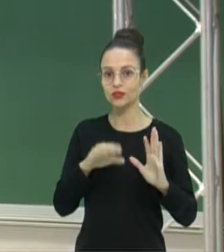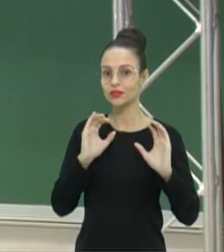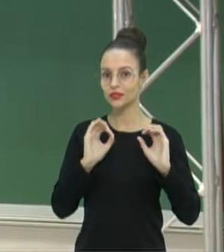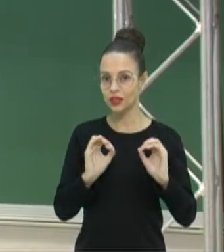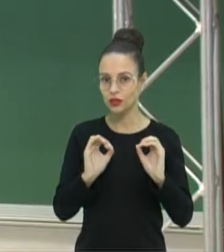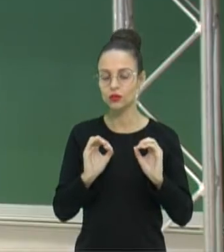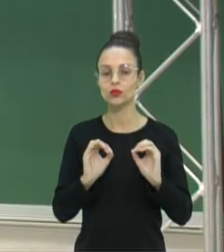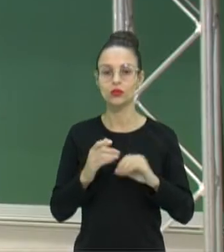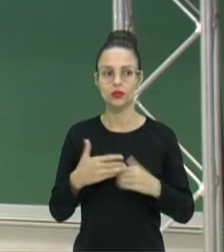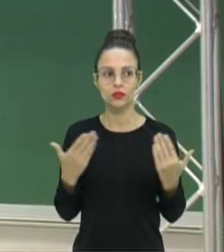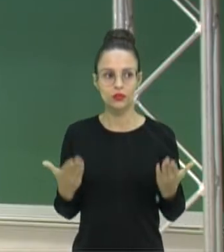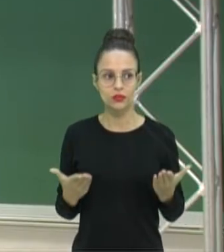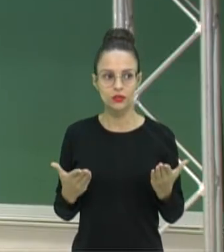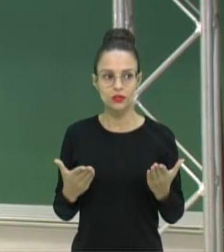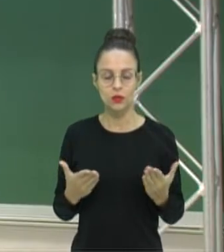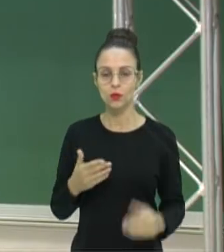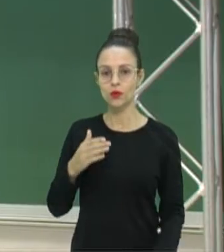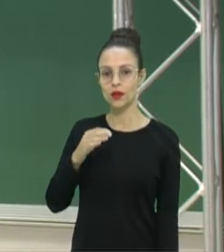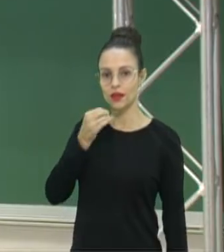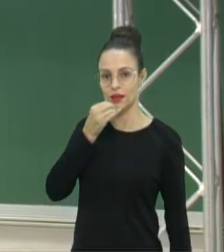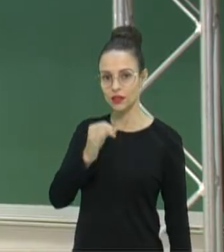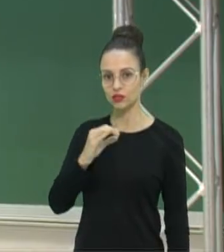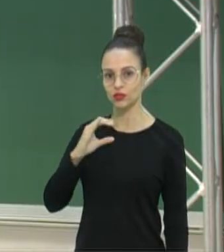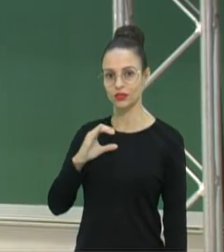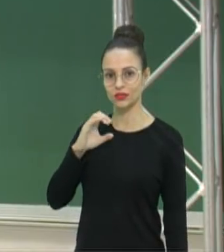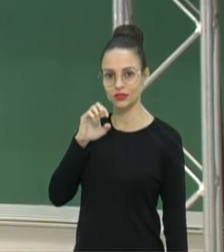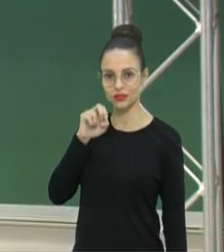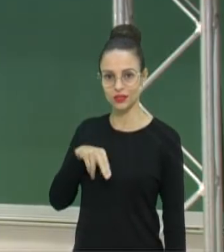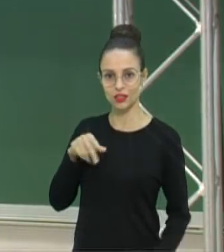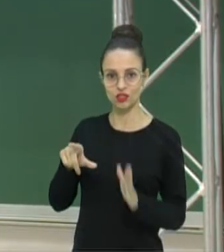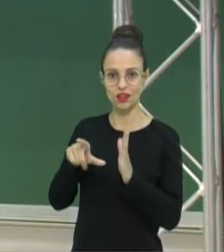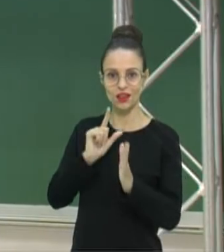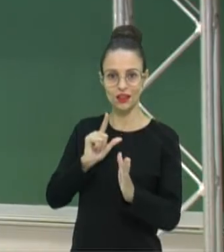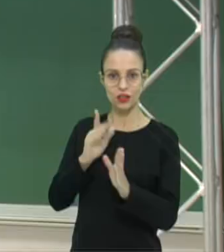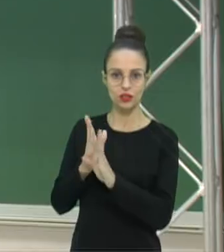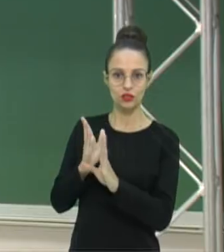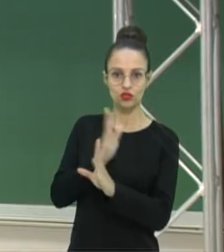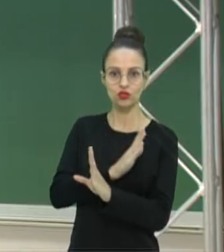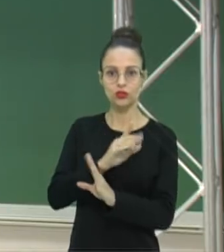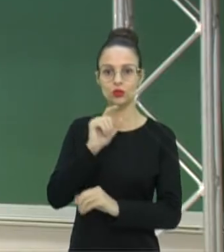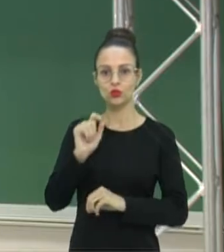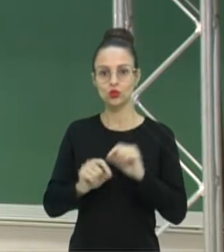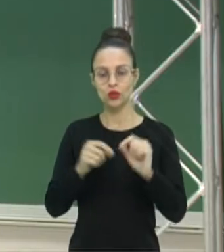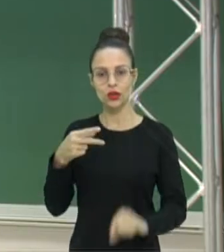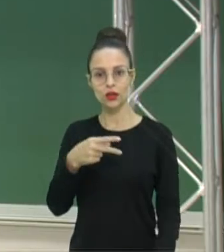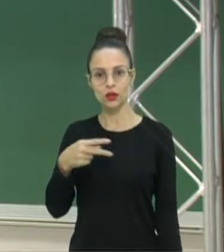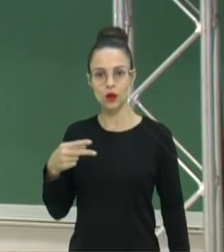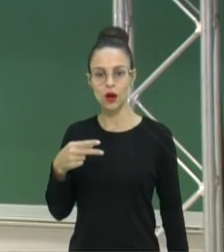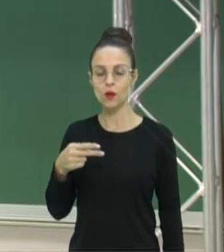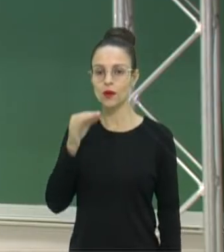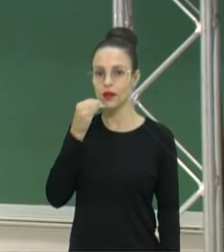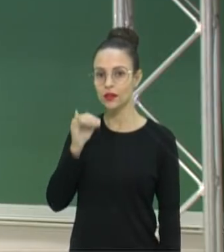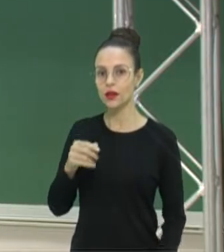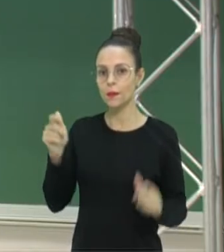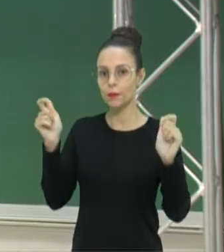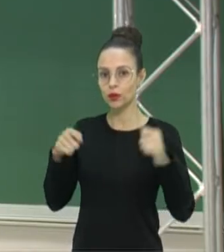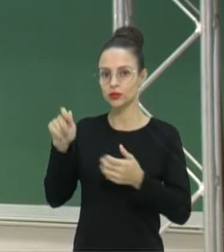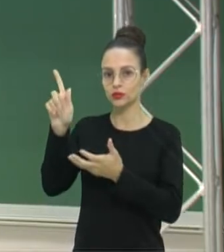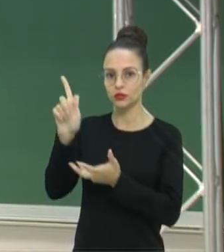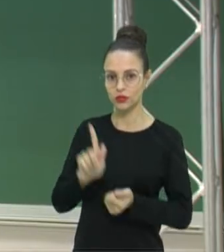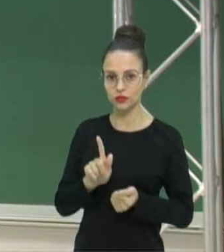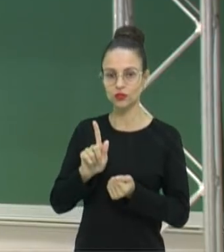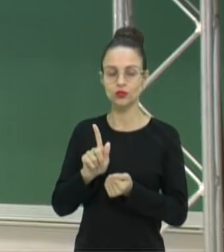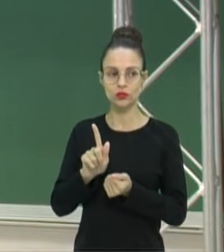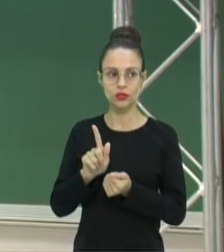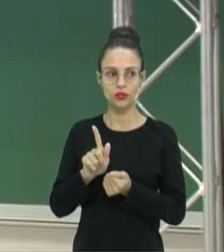energia cinética antes, né, da utilização, ali antes do salto, vai ser igual à energia potencial